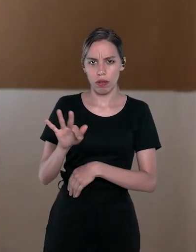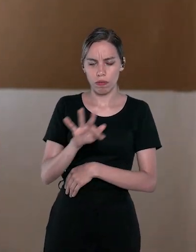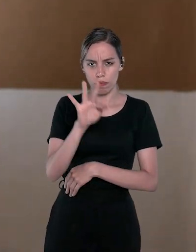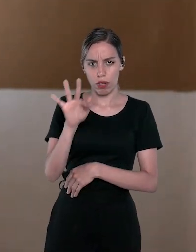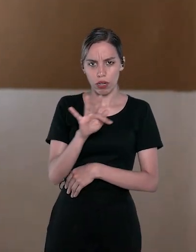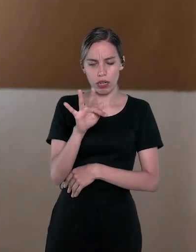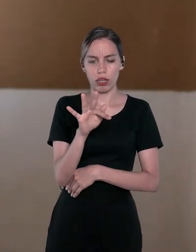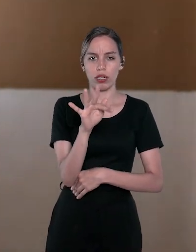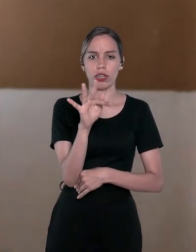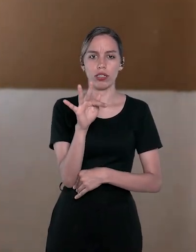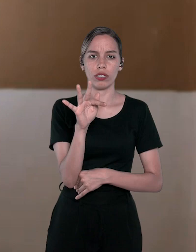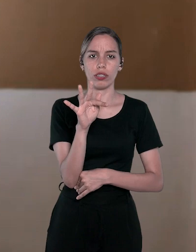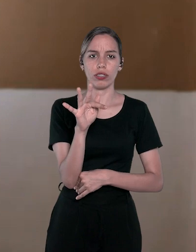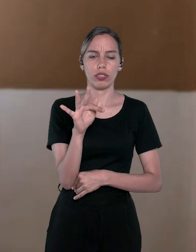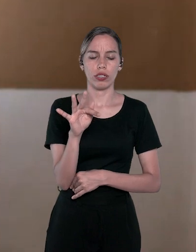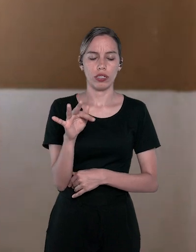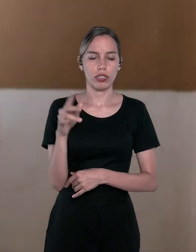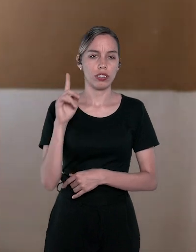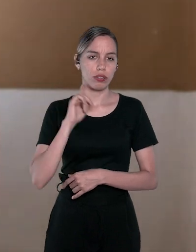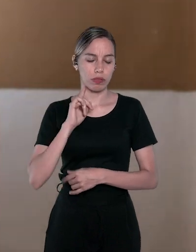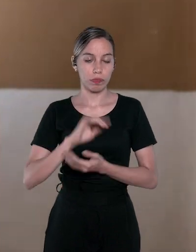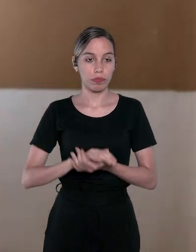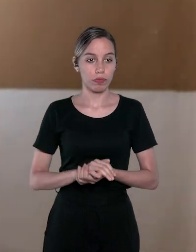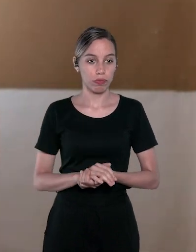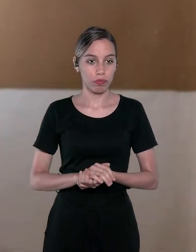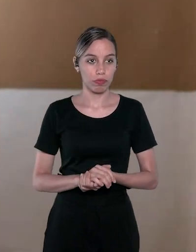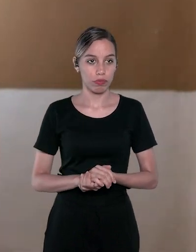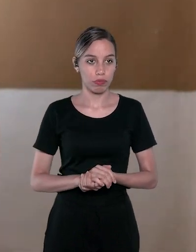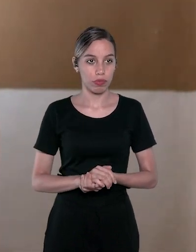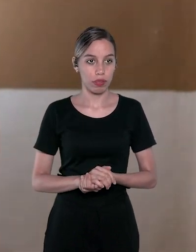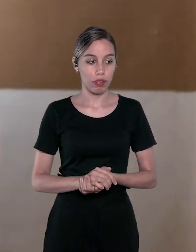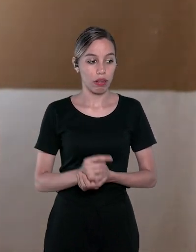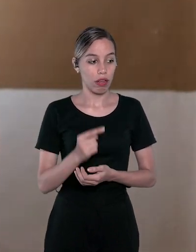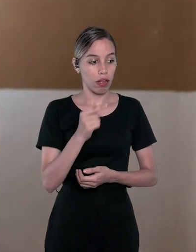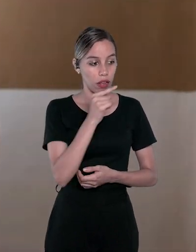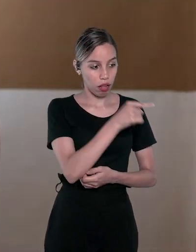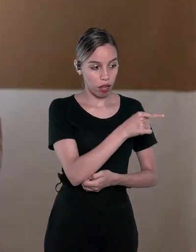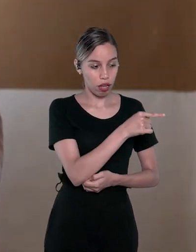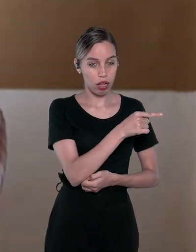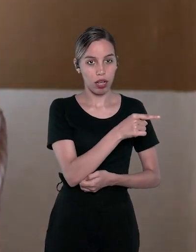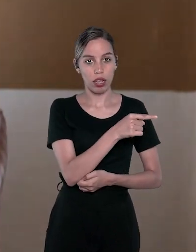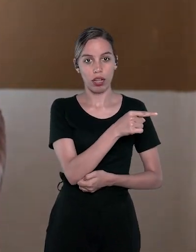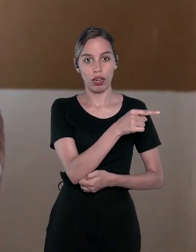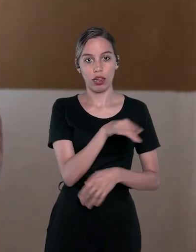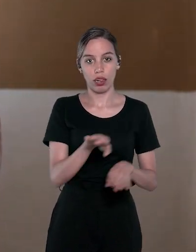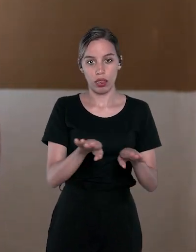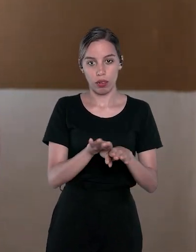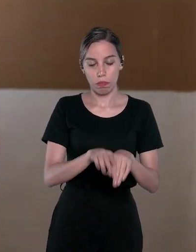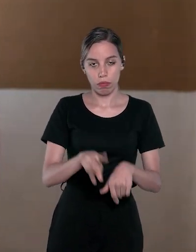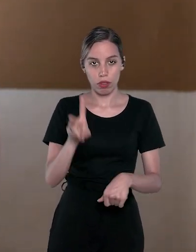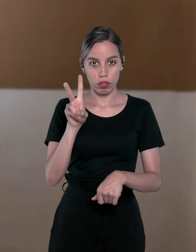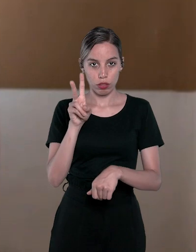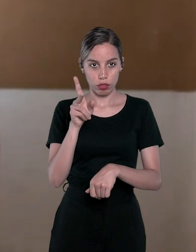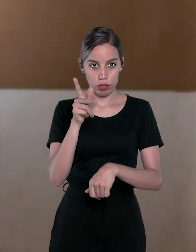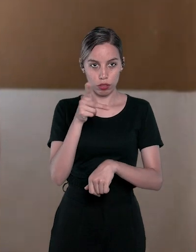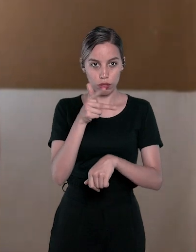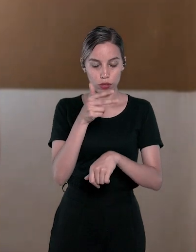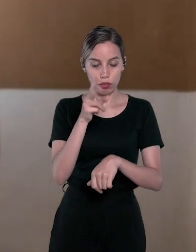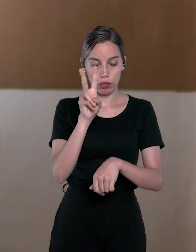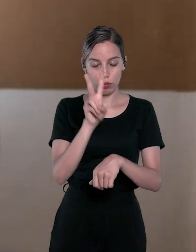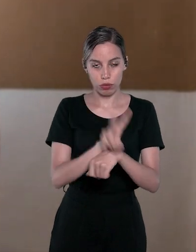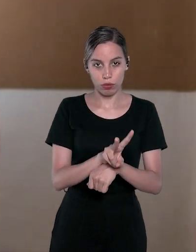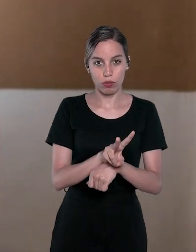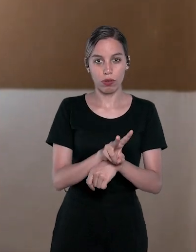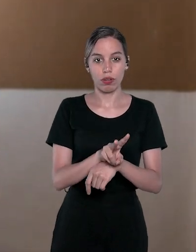Gerais. Cinéfilo, é sócio do Centro de Estudos Cinematográficos de Minas Gerais e membro